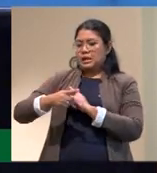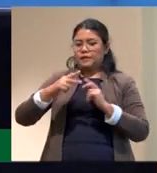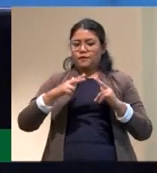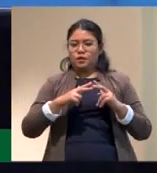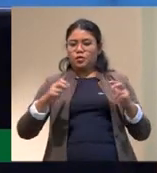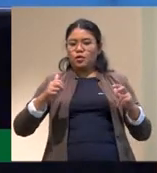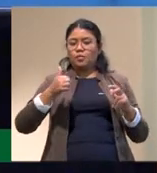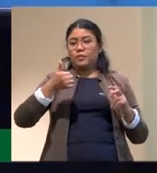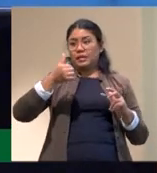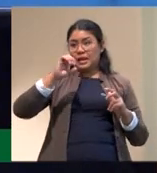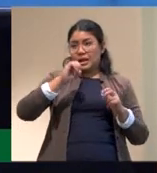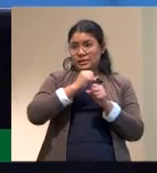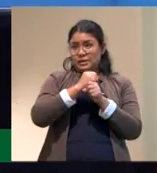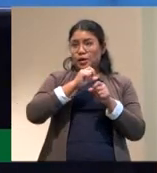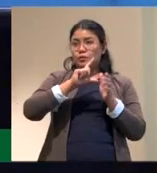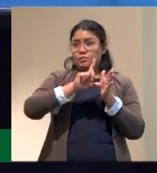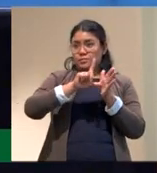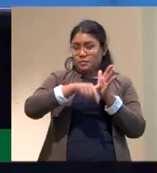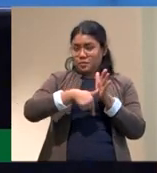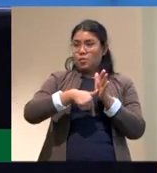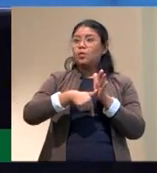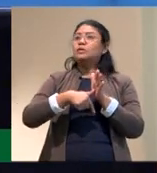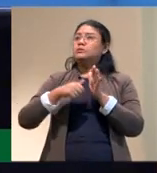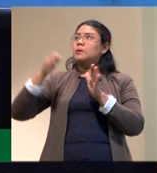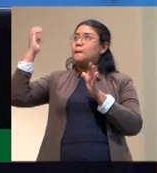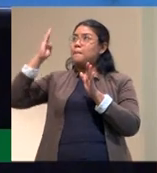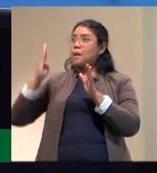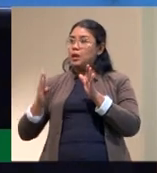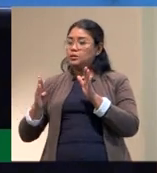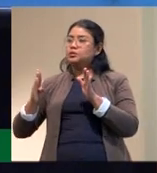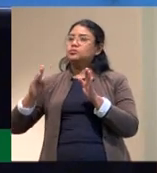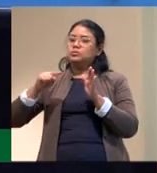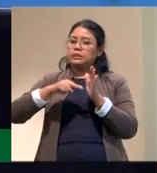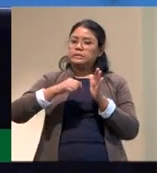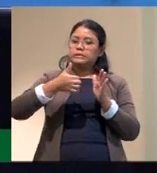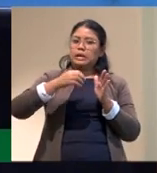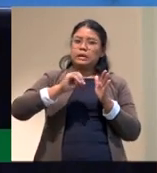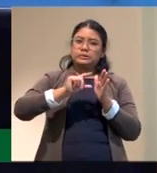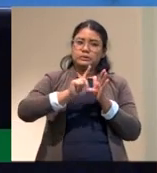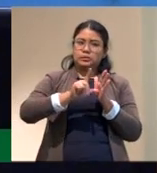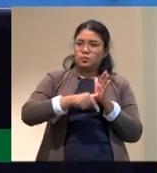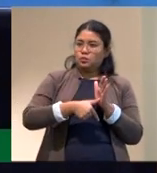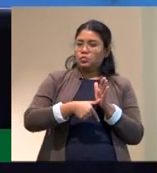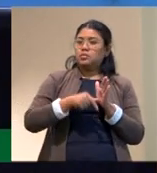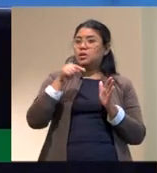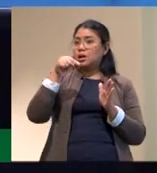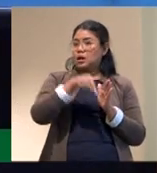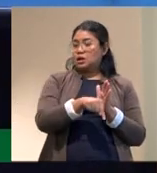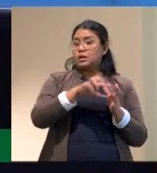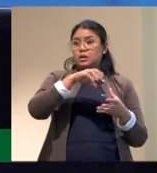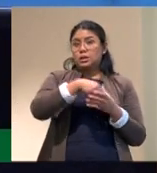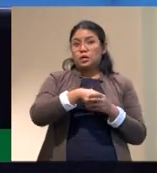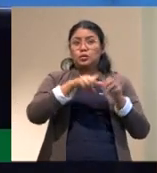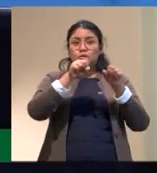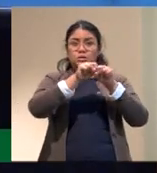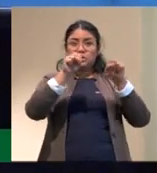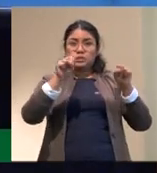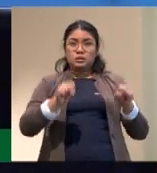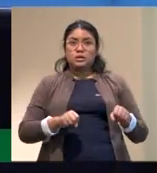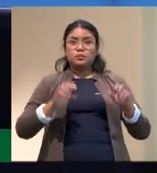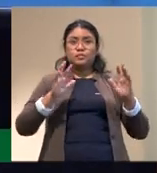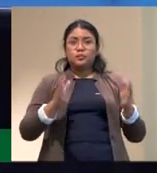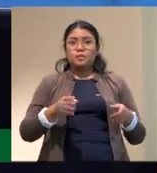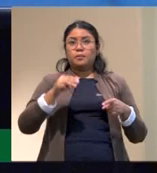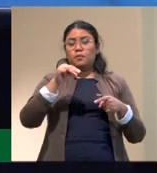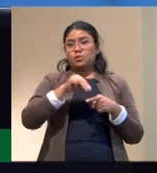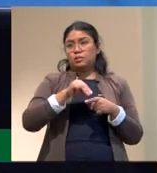Florianópolis, né? Dessa expansão no Brasil, aqui já a educação infantil já se coloca no sistema municipal,